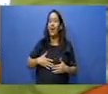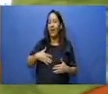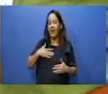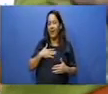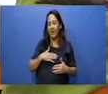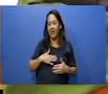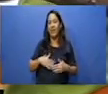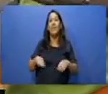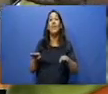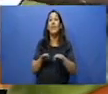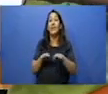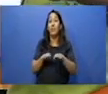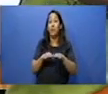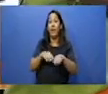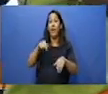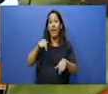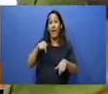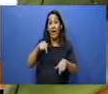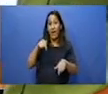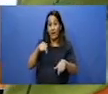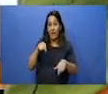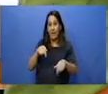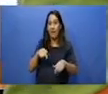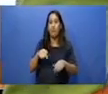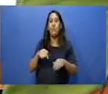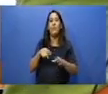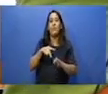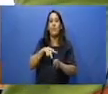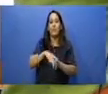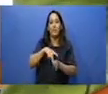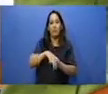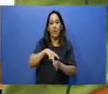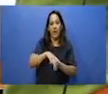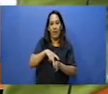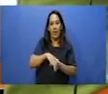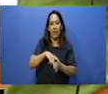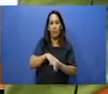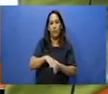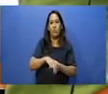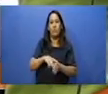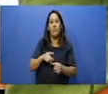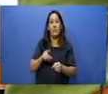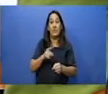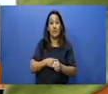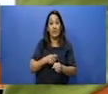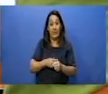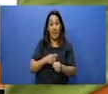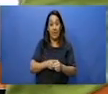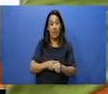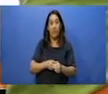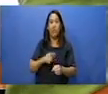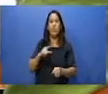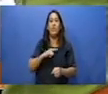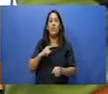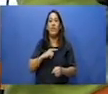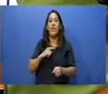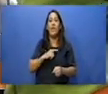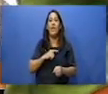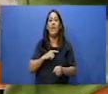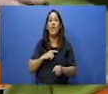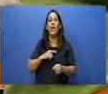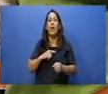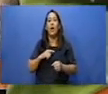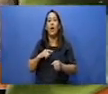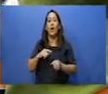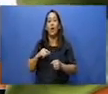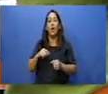enorme. Ele foi construído pela mesma situação que o ovo gigante, para atrair turistas. O